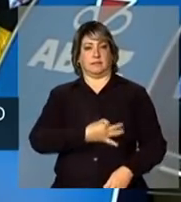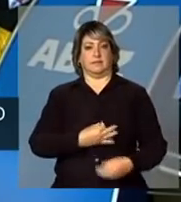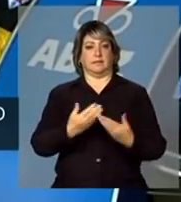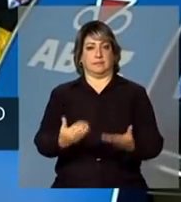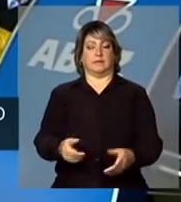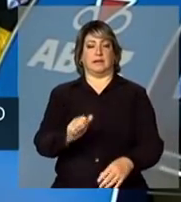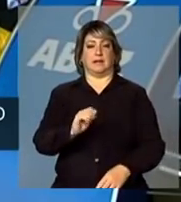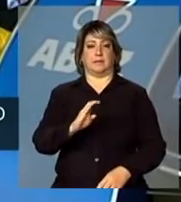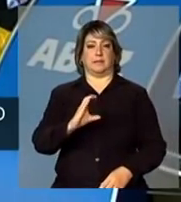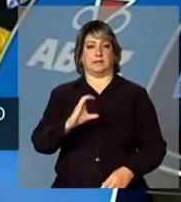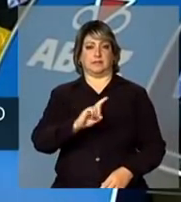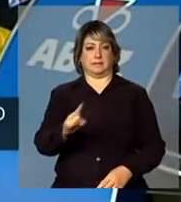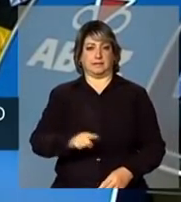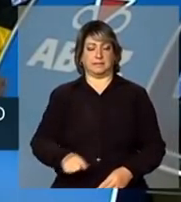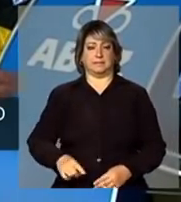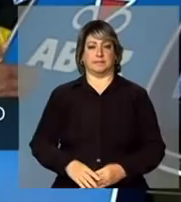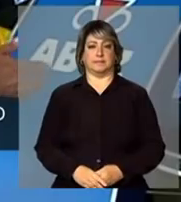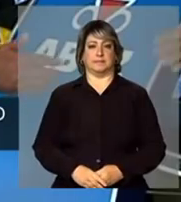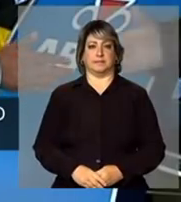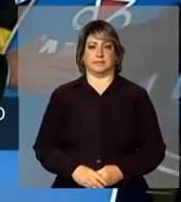ABCZ.